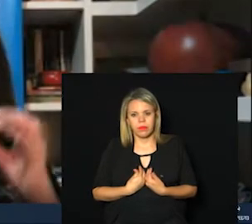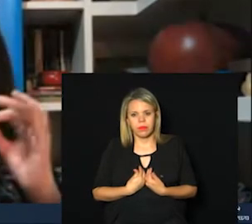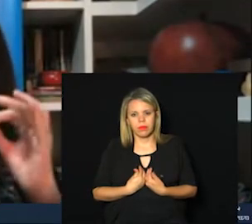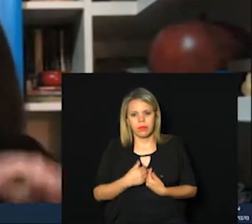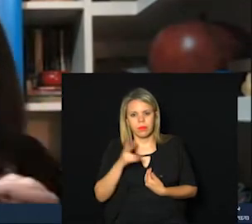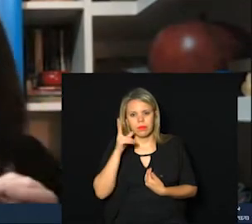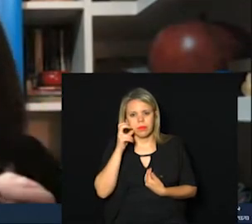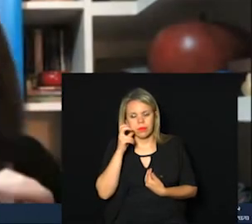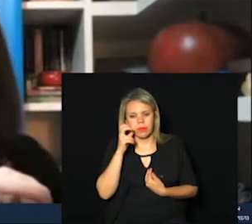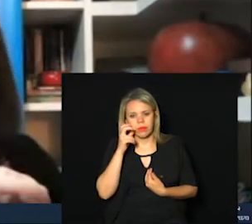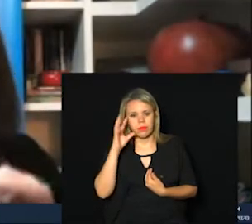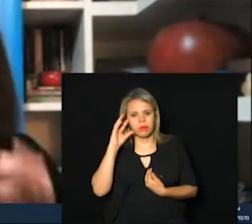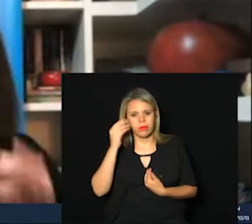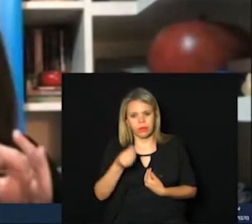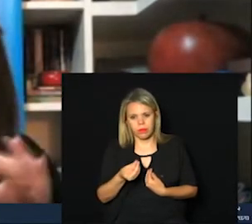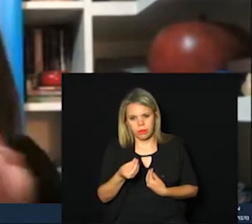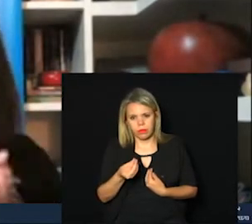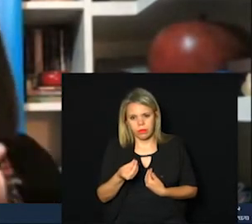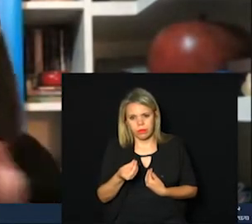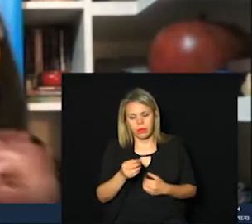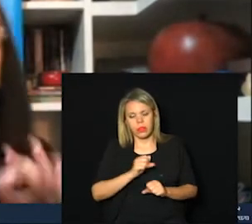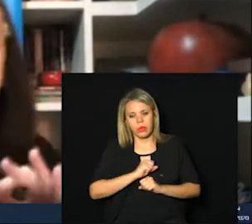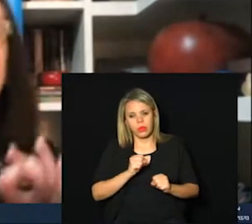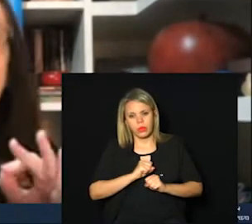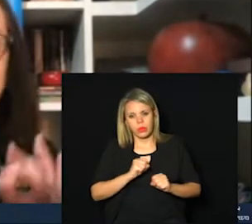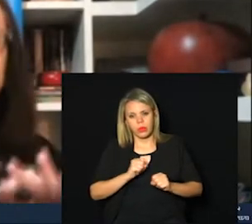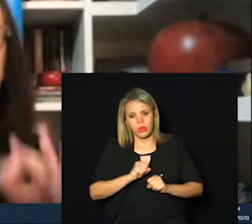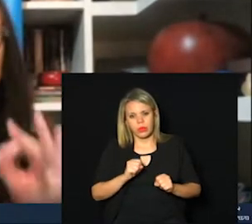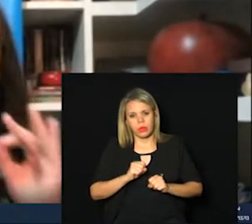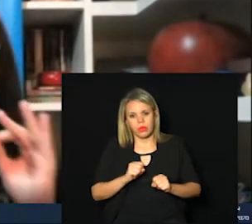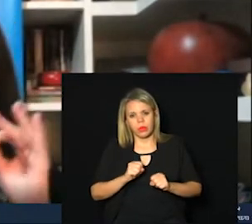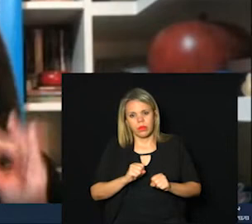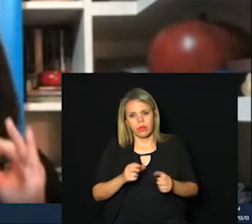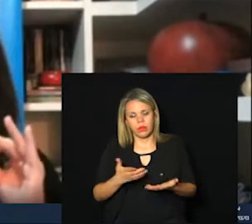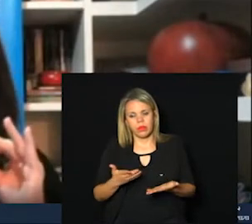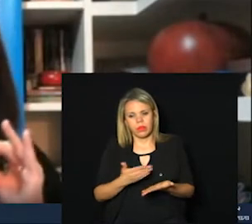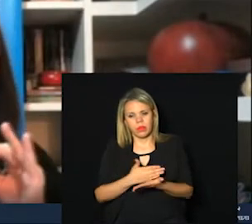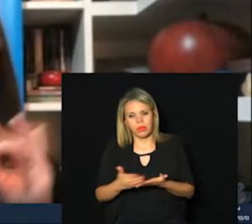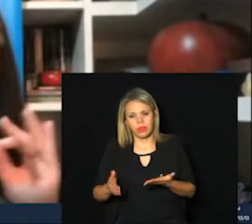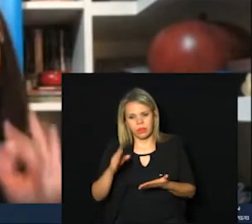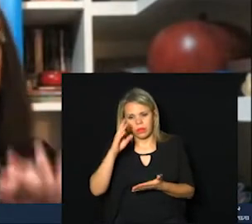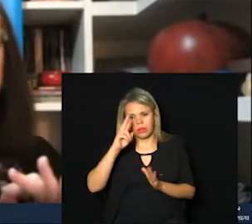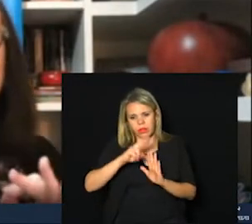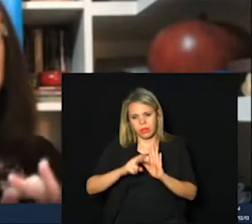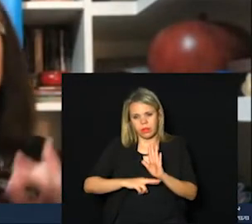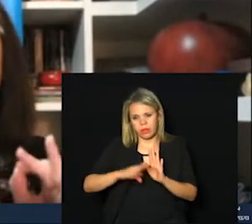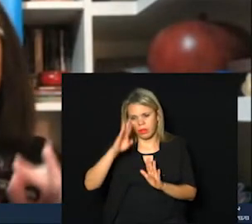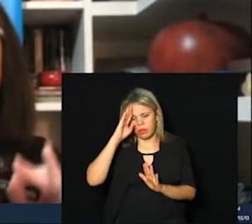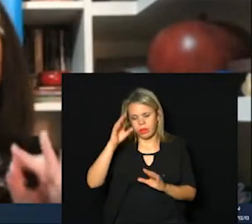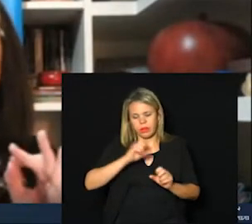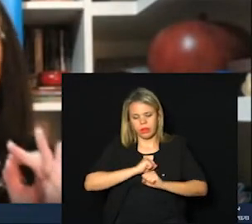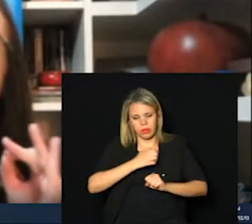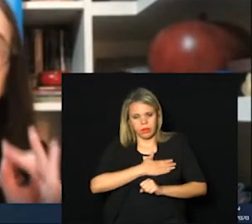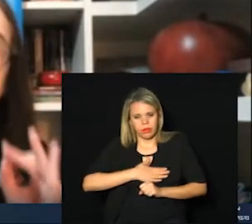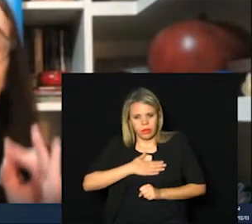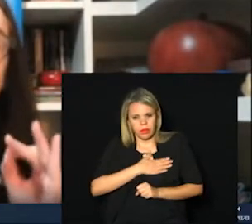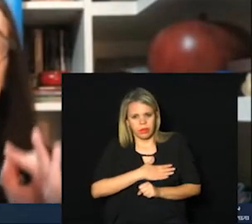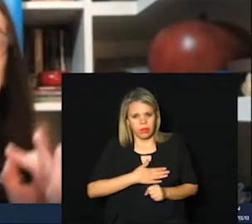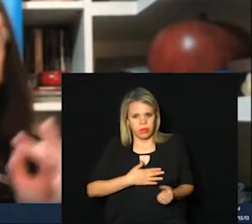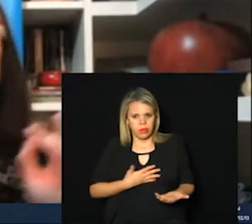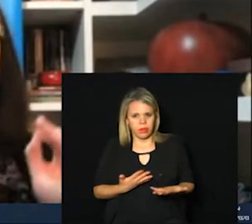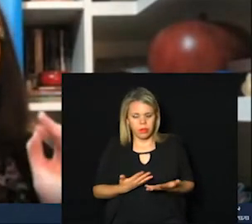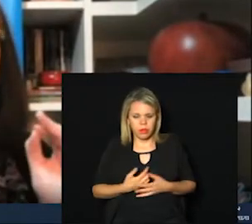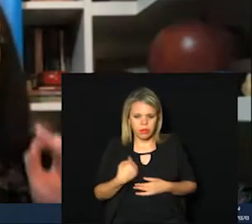para compreender. Eu adoro este princípio. Adoro porque eu acho que muitas vezes